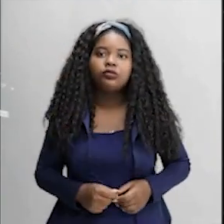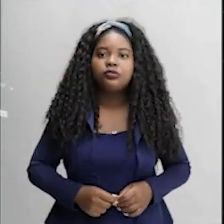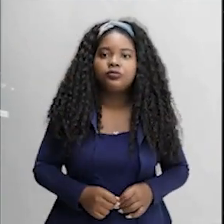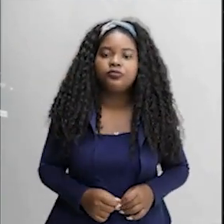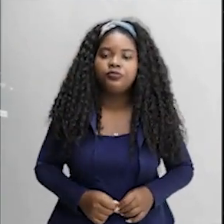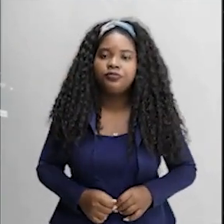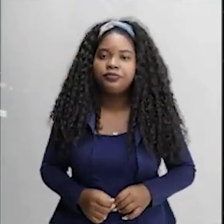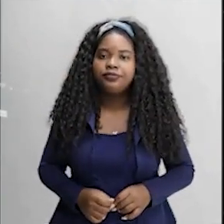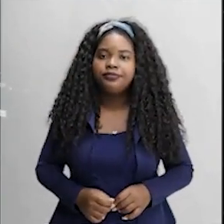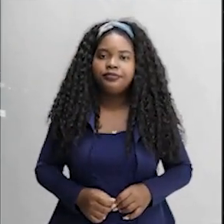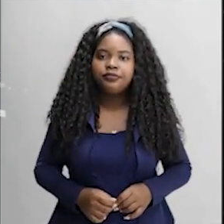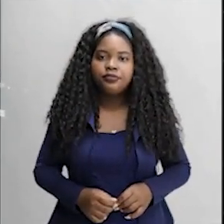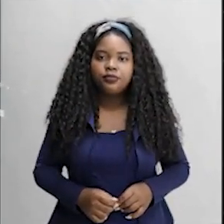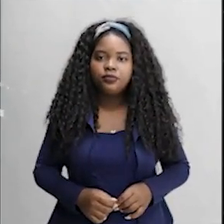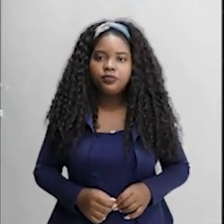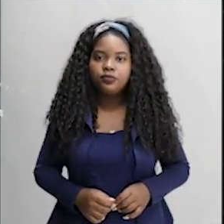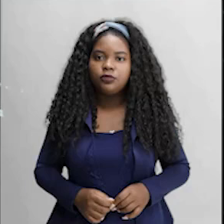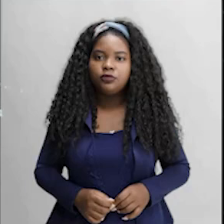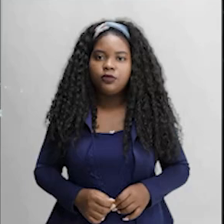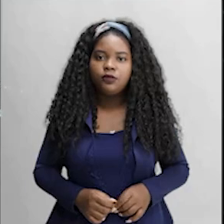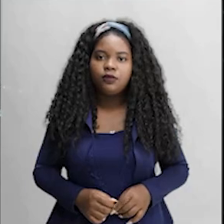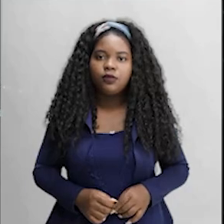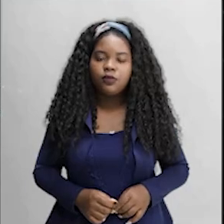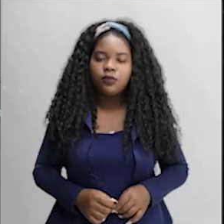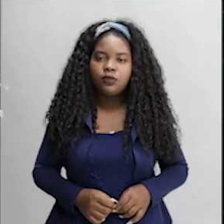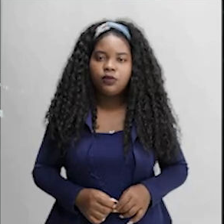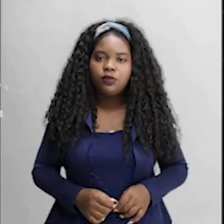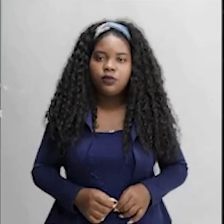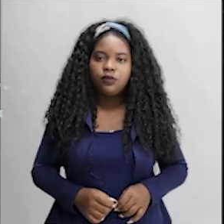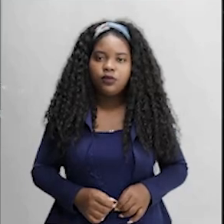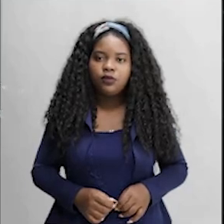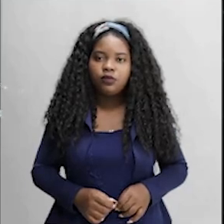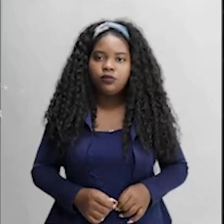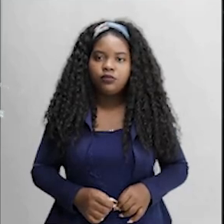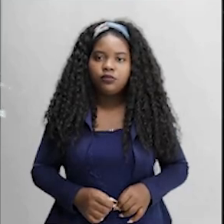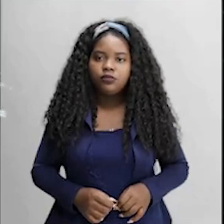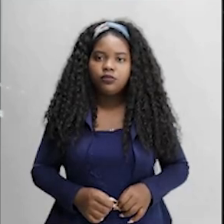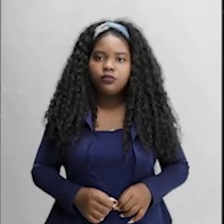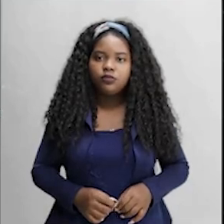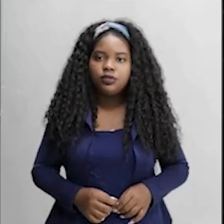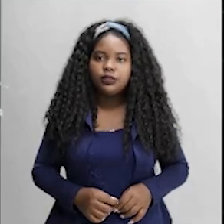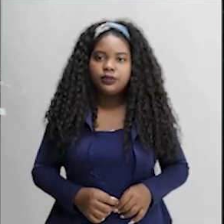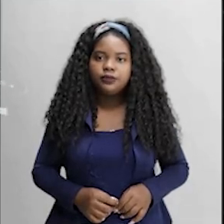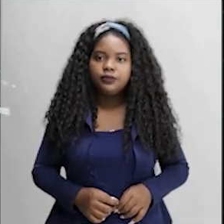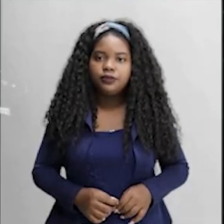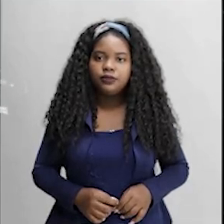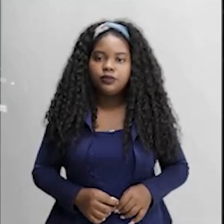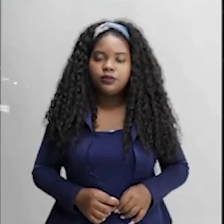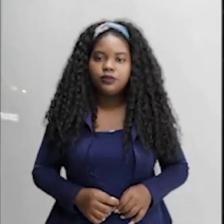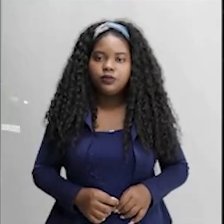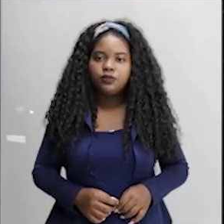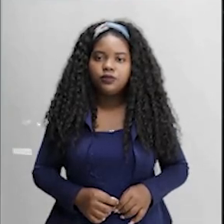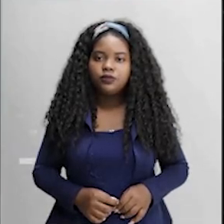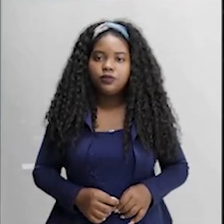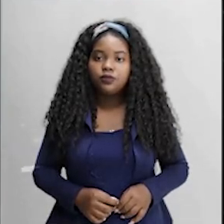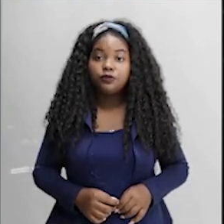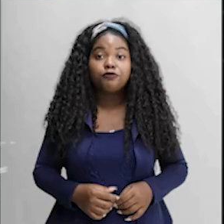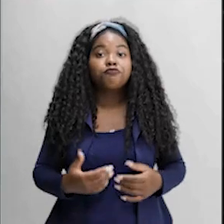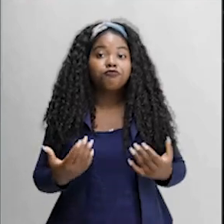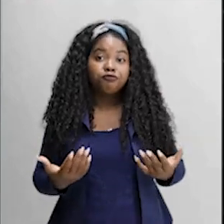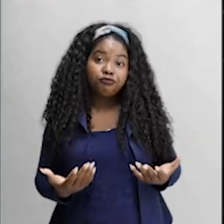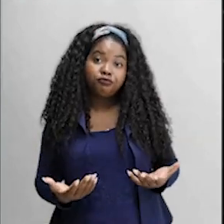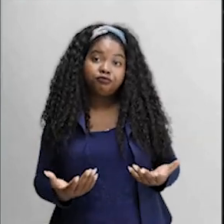invenção histórica, ó, foi inventado na história, foi asseverado na história. E o